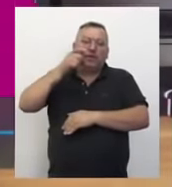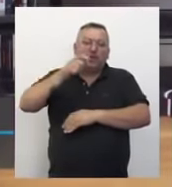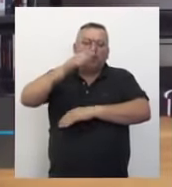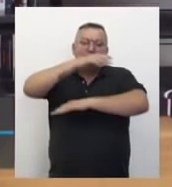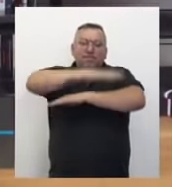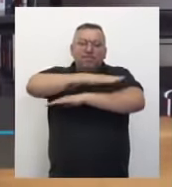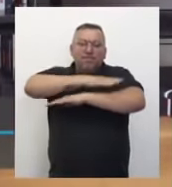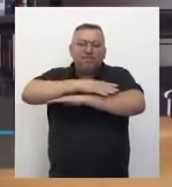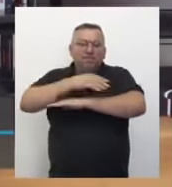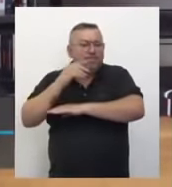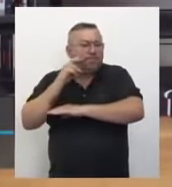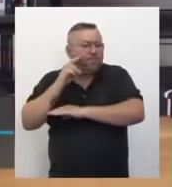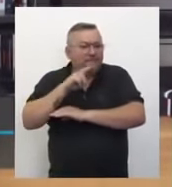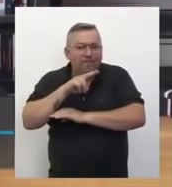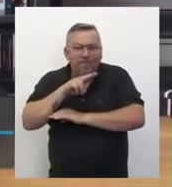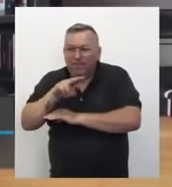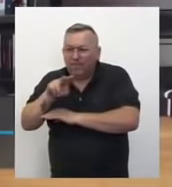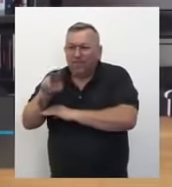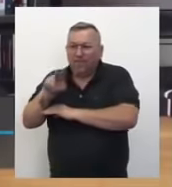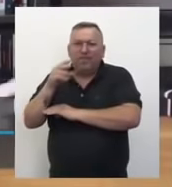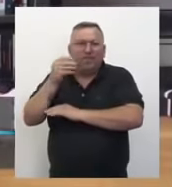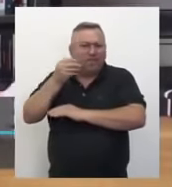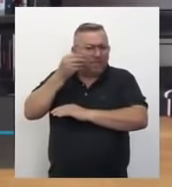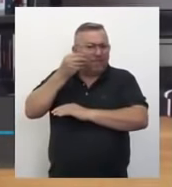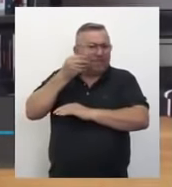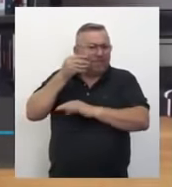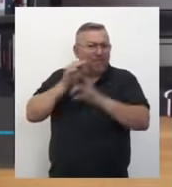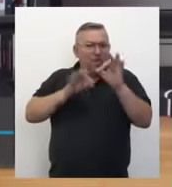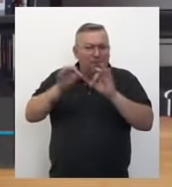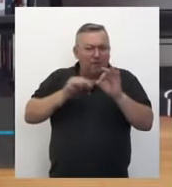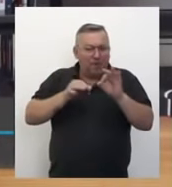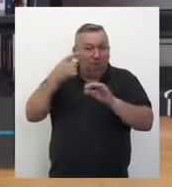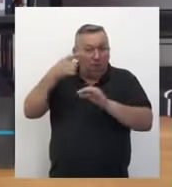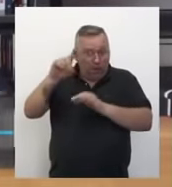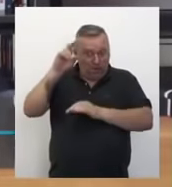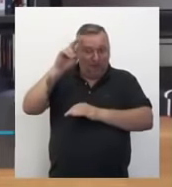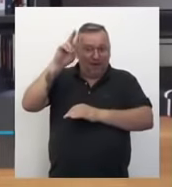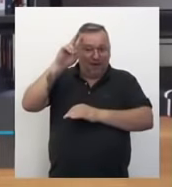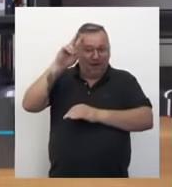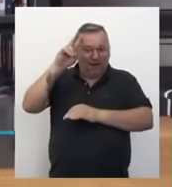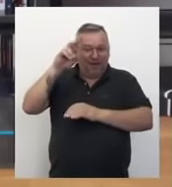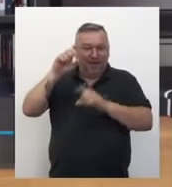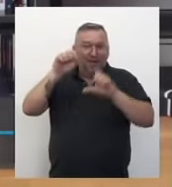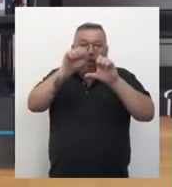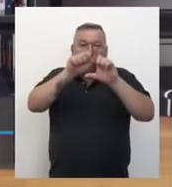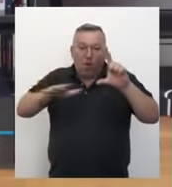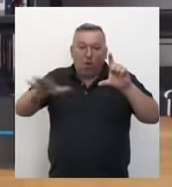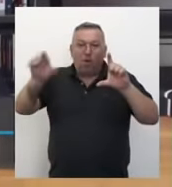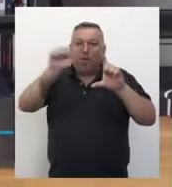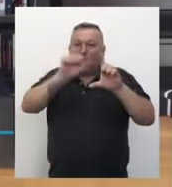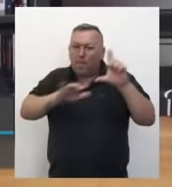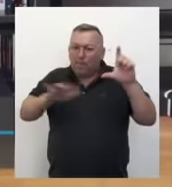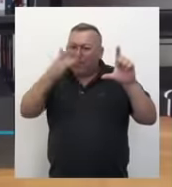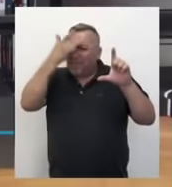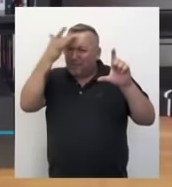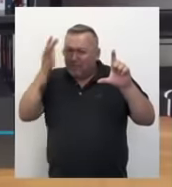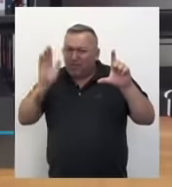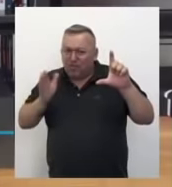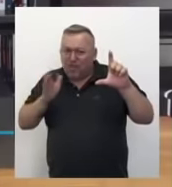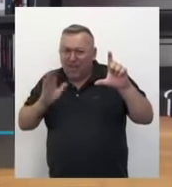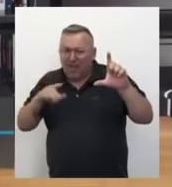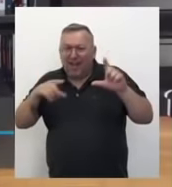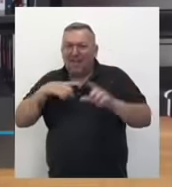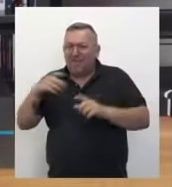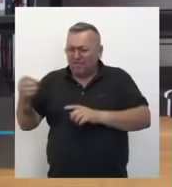dela. Vocês seguiram incrementando esse projeto desde o nosso último encontro? Compartilharam ele com alguém? Tiveram